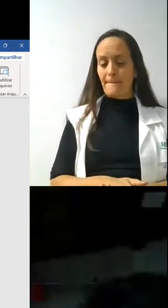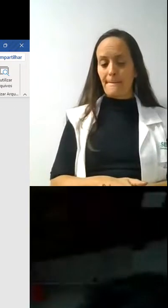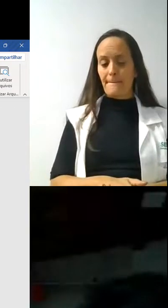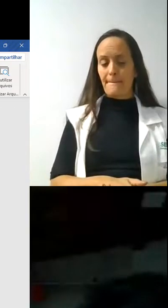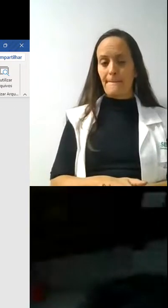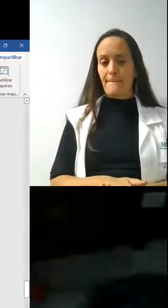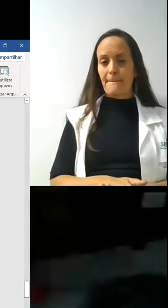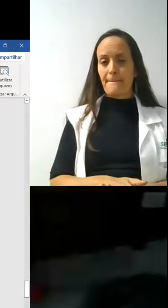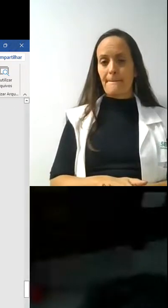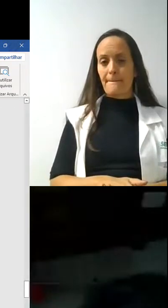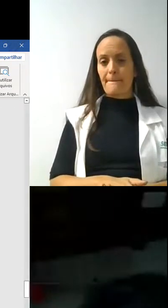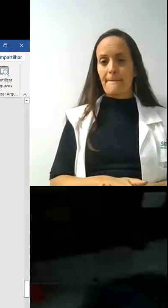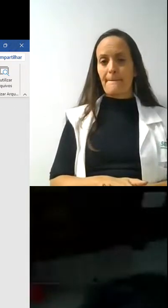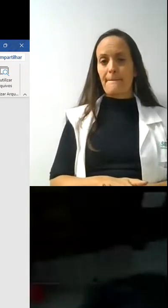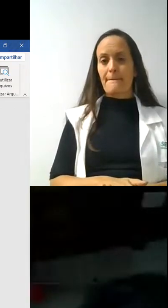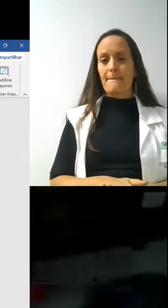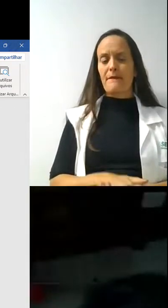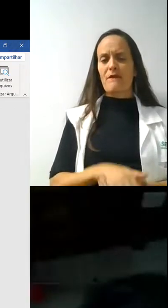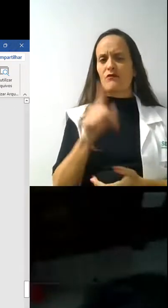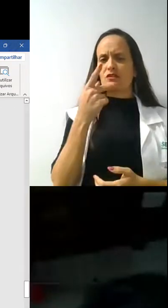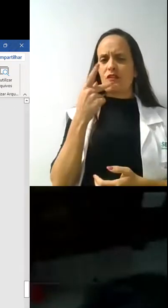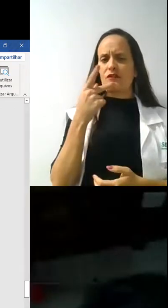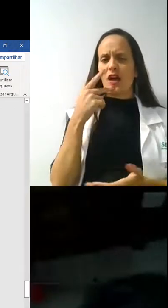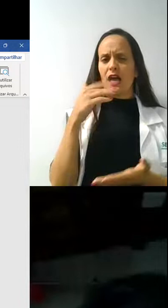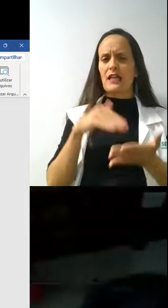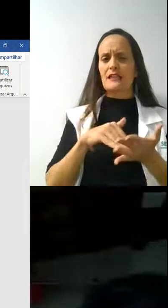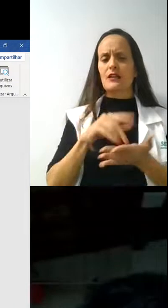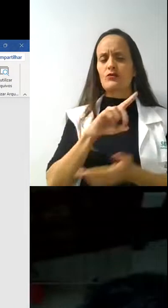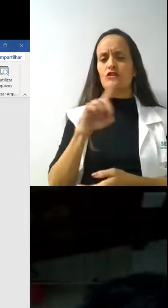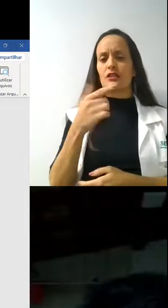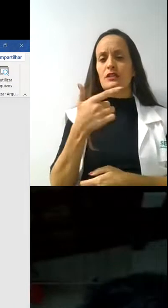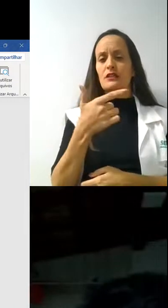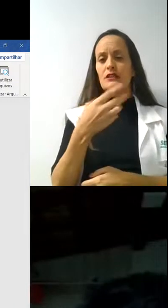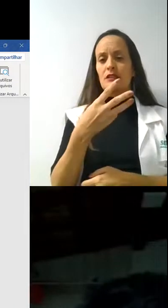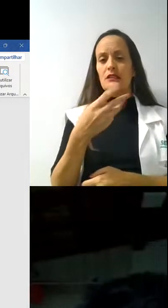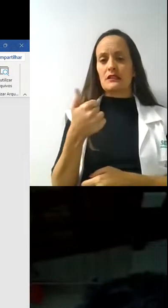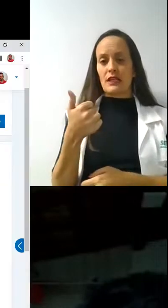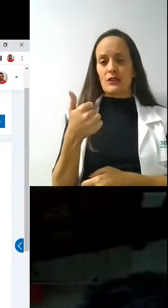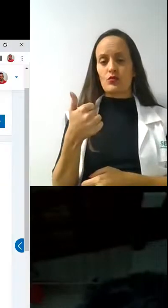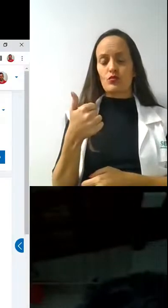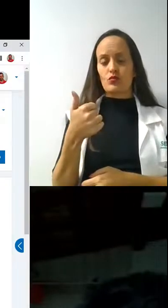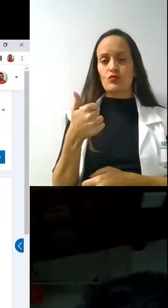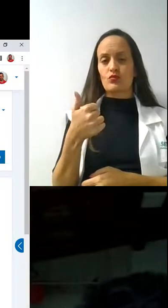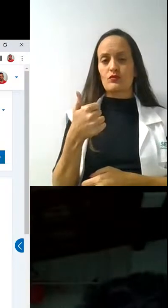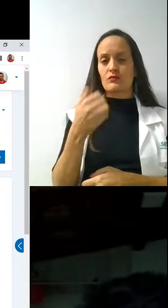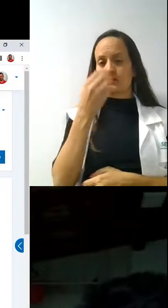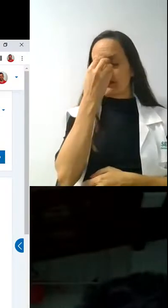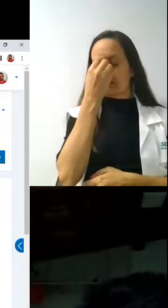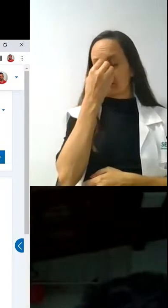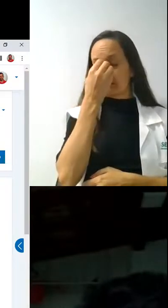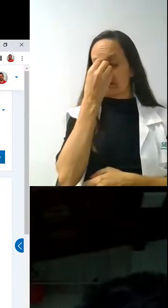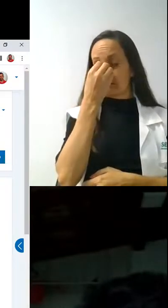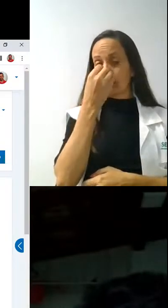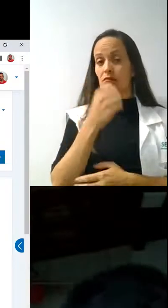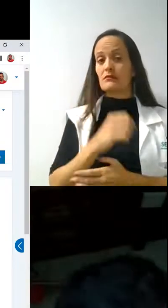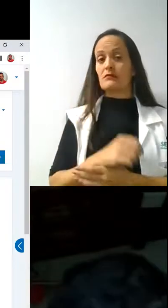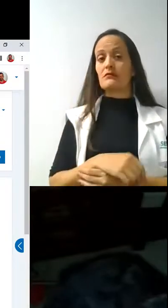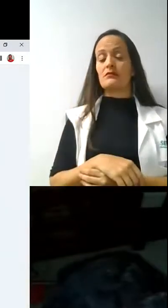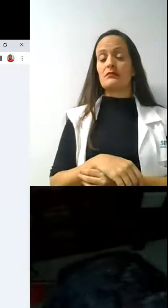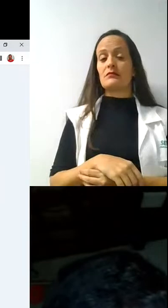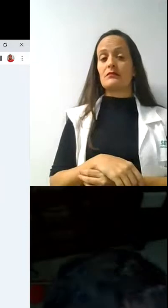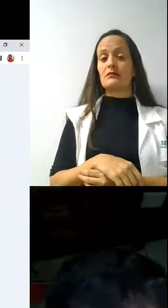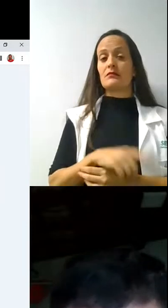ter quarta-feira, dia 31? Ah, você é da turma 10, né? Deixa eu verificar aqui. Perdão. É porque você é da outra também, turma,